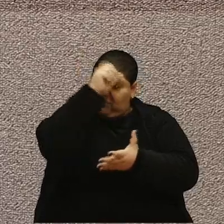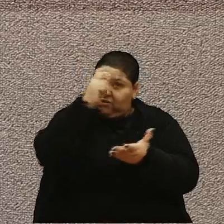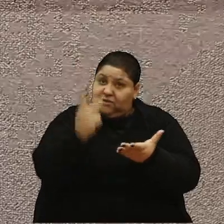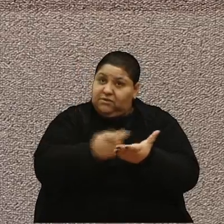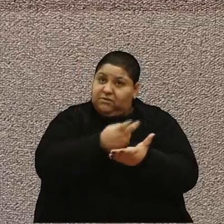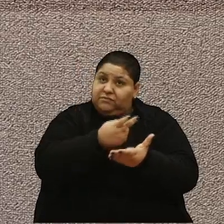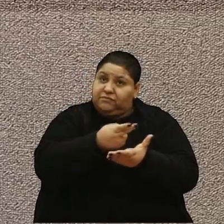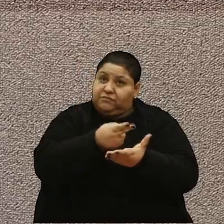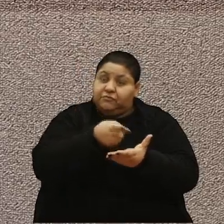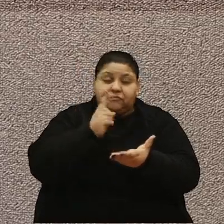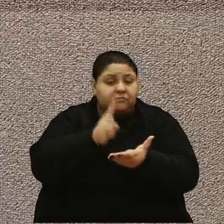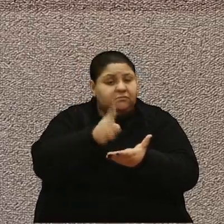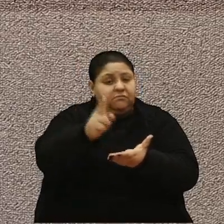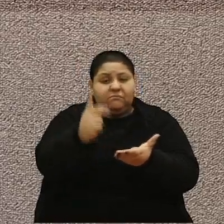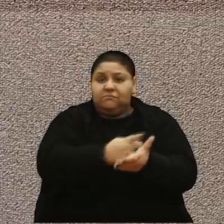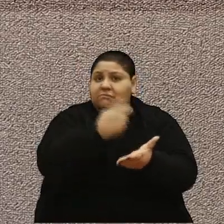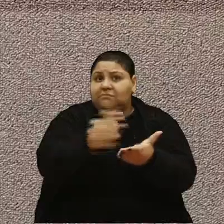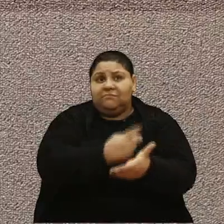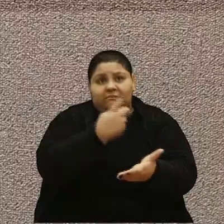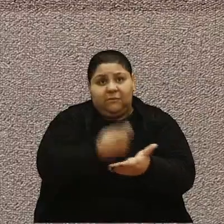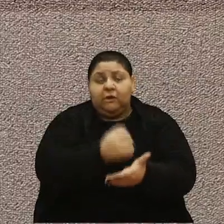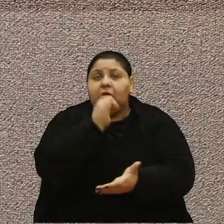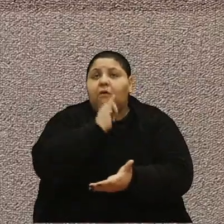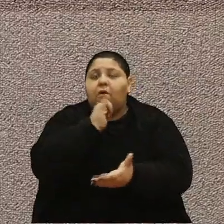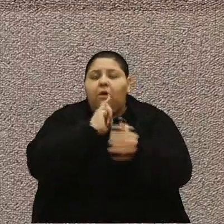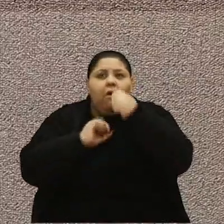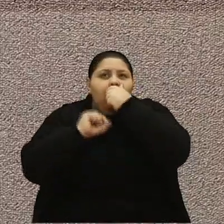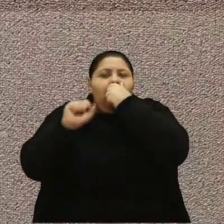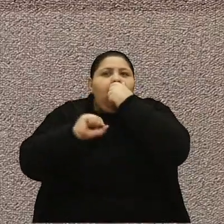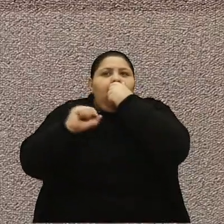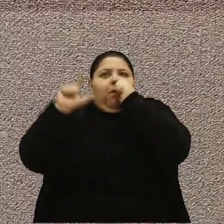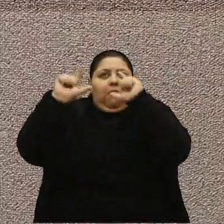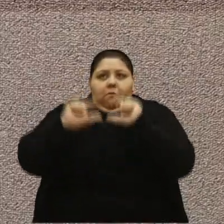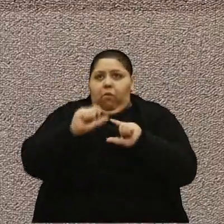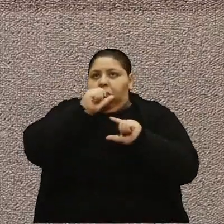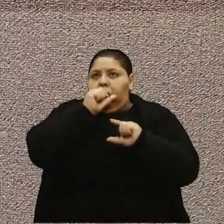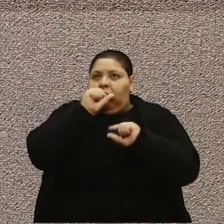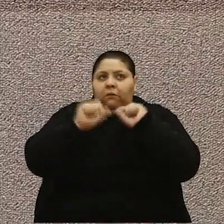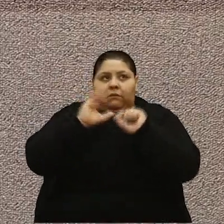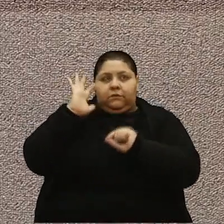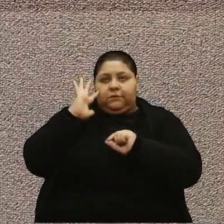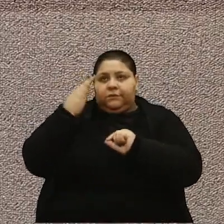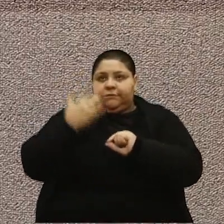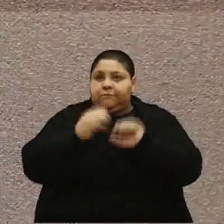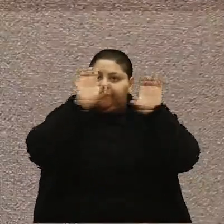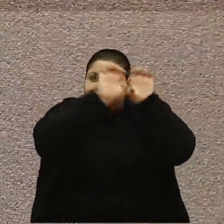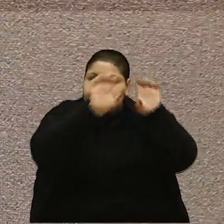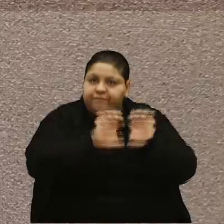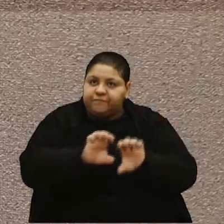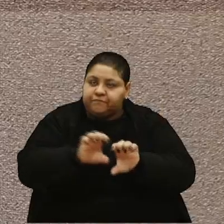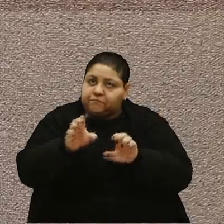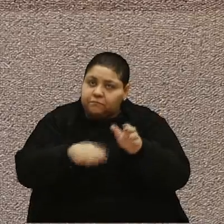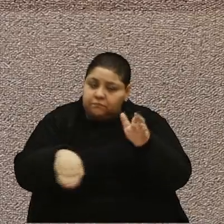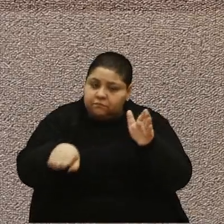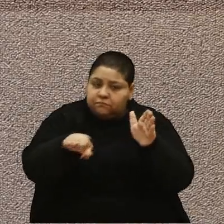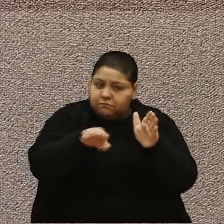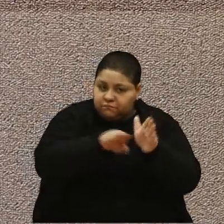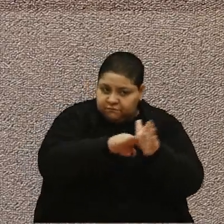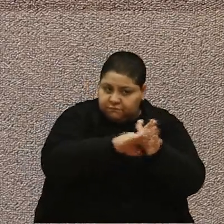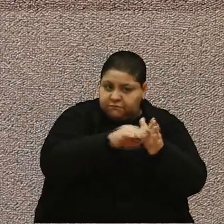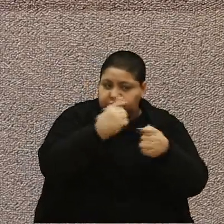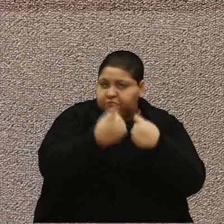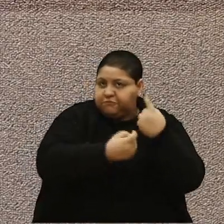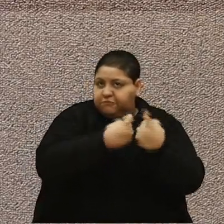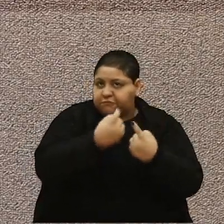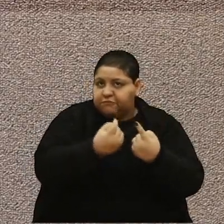vamos ver errando. Então, por exemplo, como é que a gente diminui uma situação de racismo estruturante? Se chegar alguma